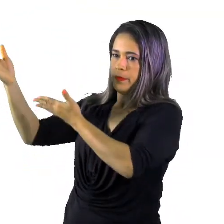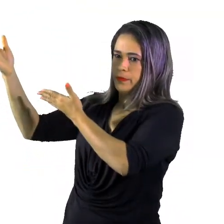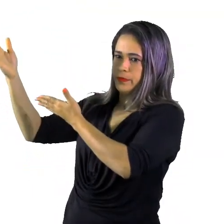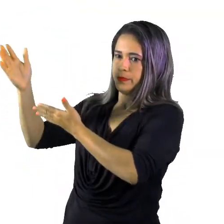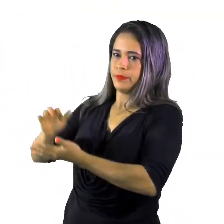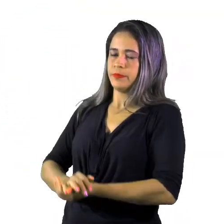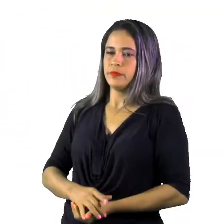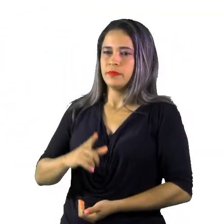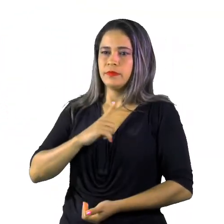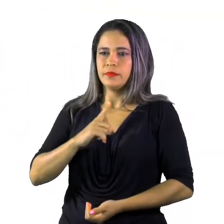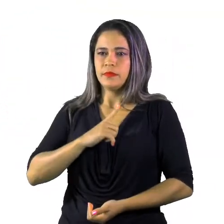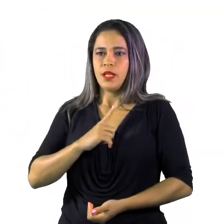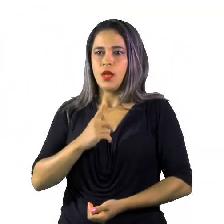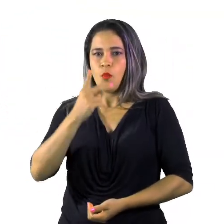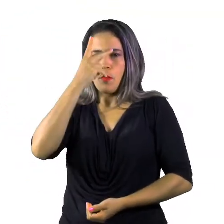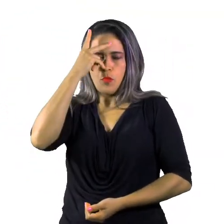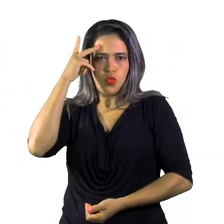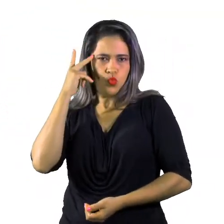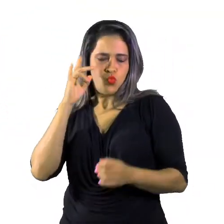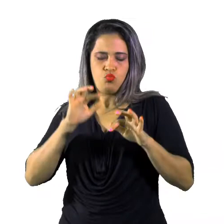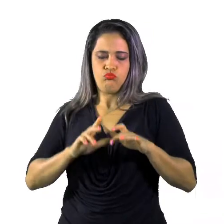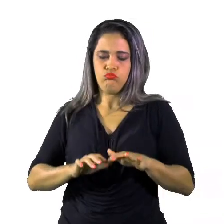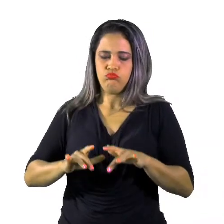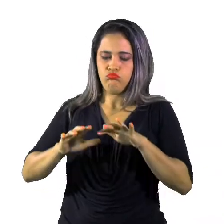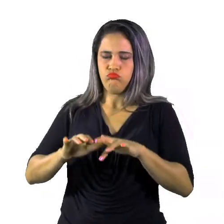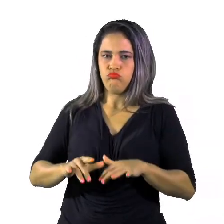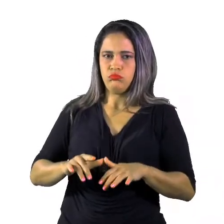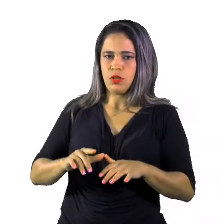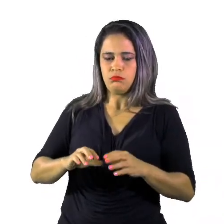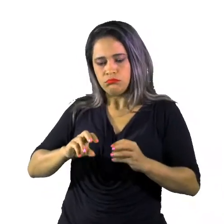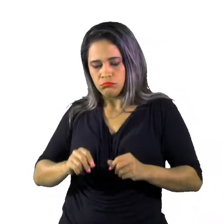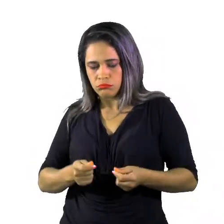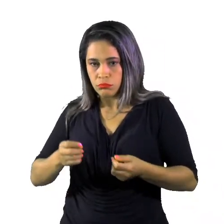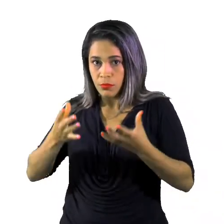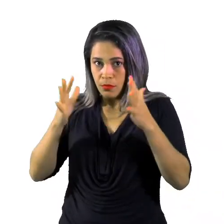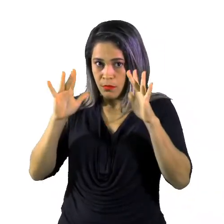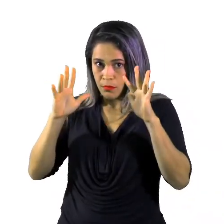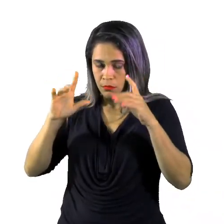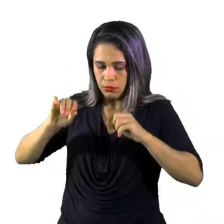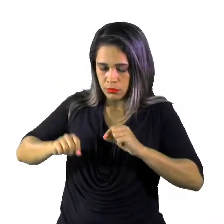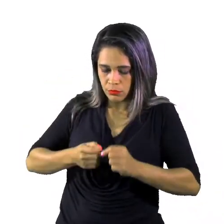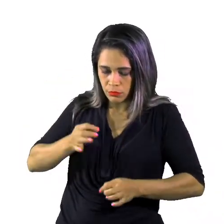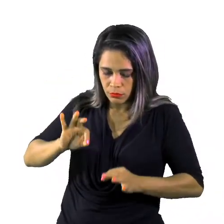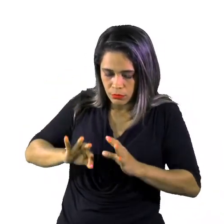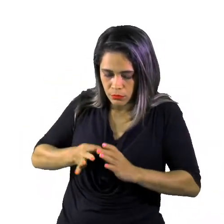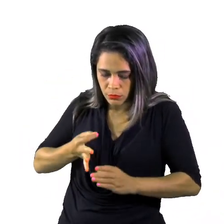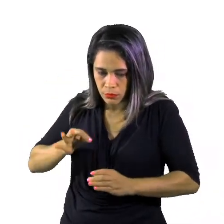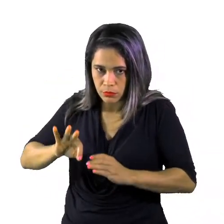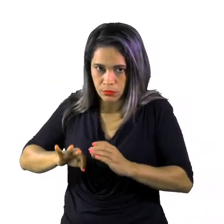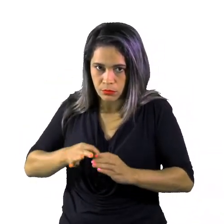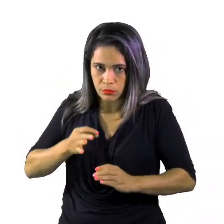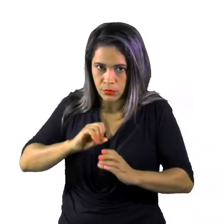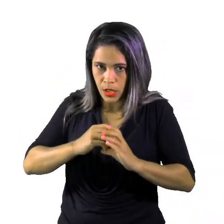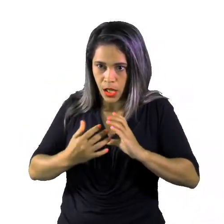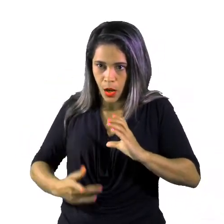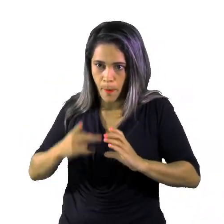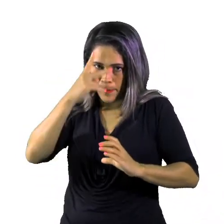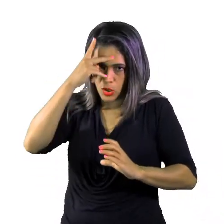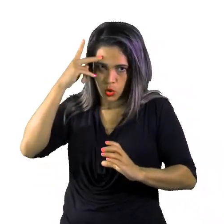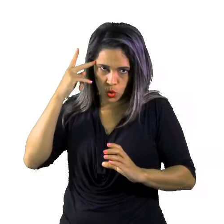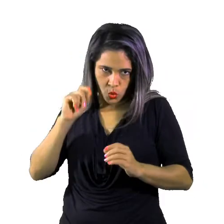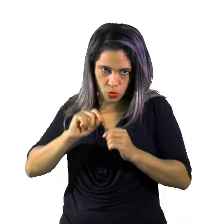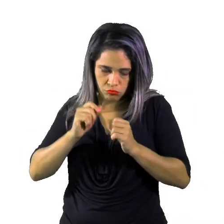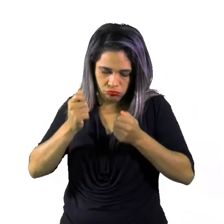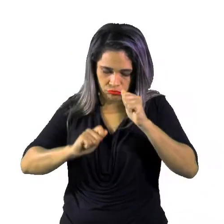nós temos um trabalhador manual. Tá? Nós podemos caracterizar ele como produto artesanal ou